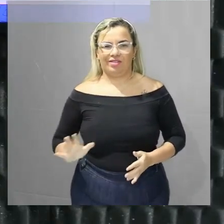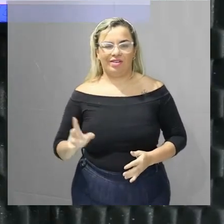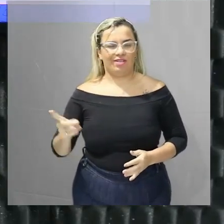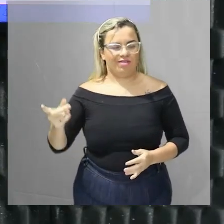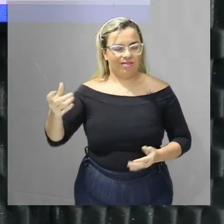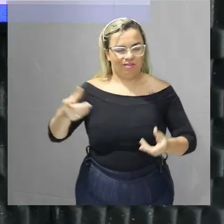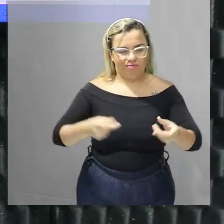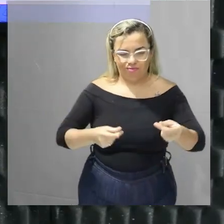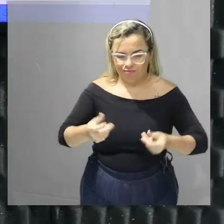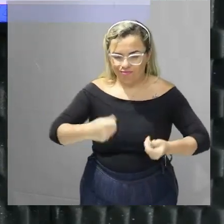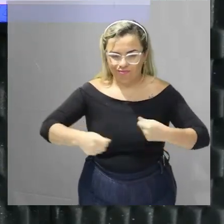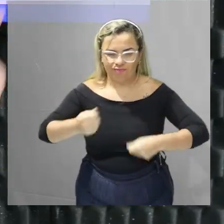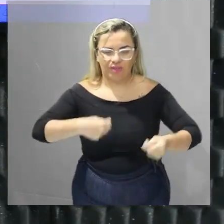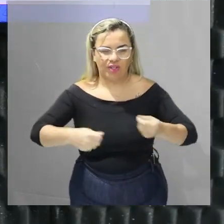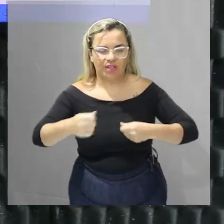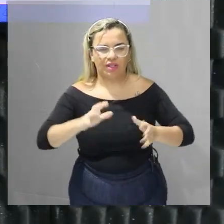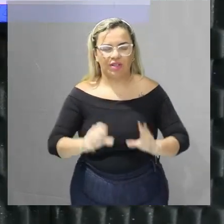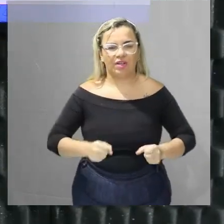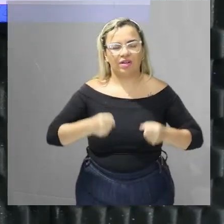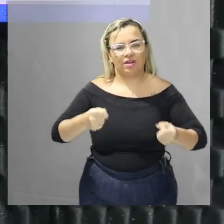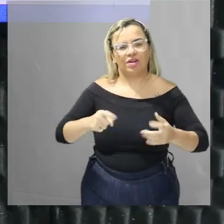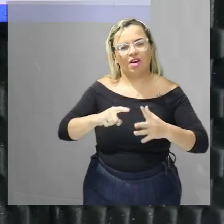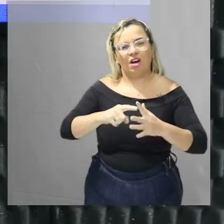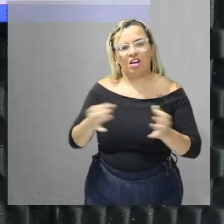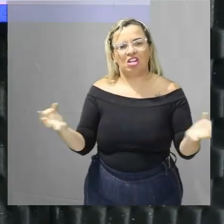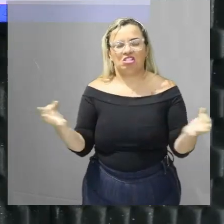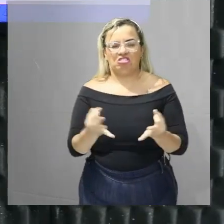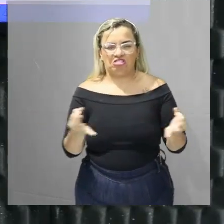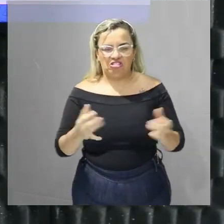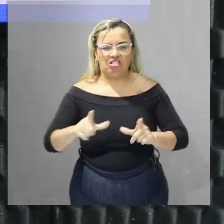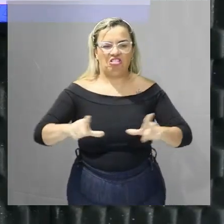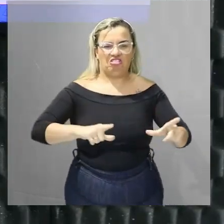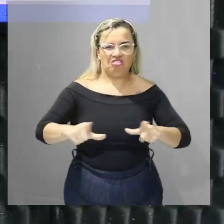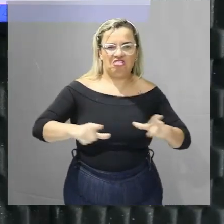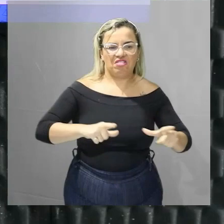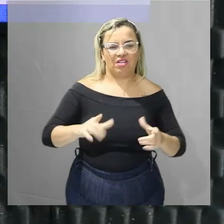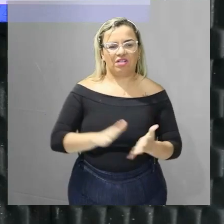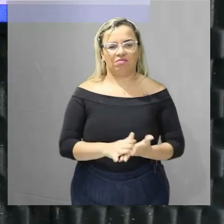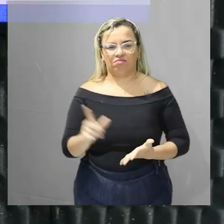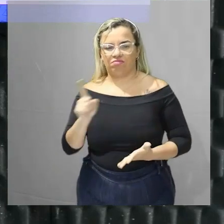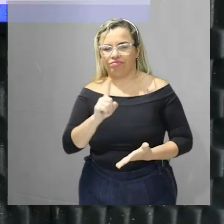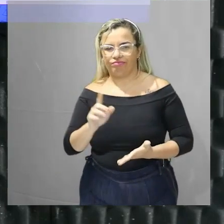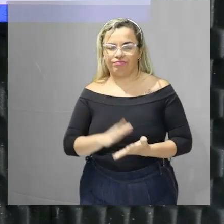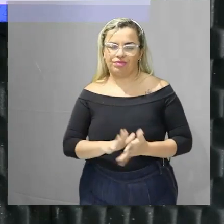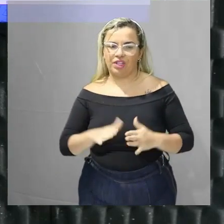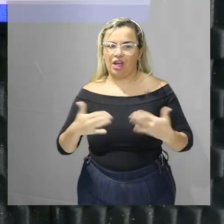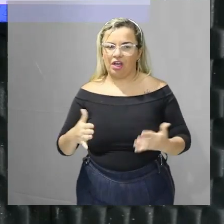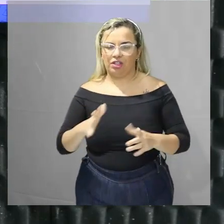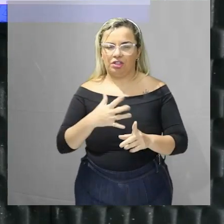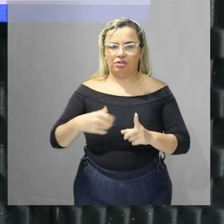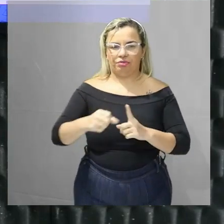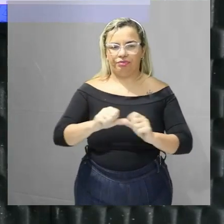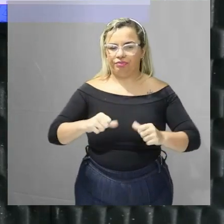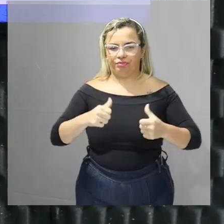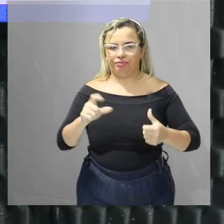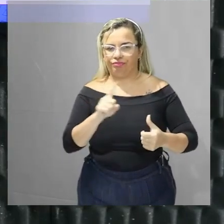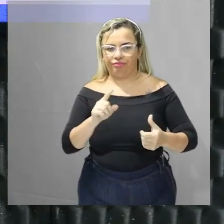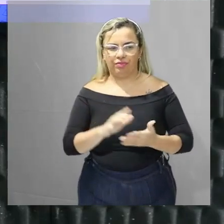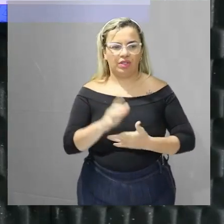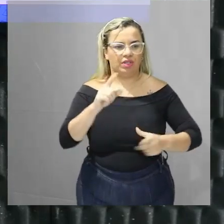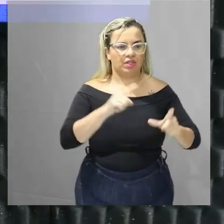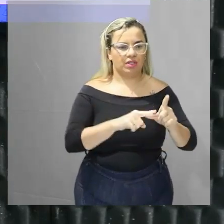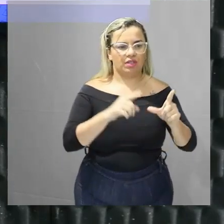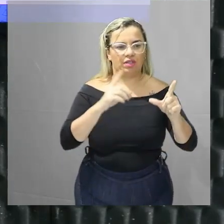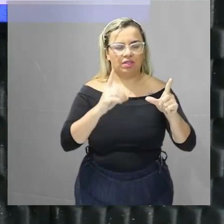o ponto na máquina para que ela possa trabalhar. Então não tem nada de bem-estar social aí, tá certo? Pula. Letra D, soberania do